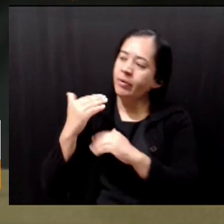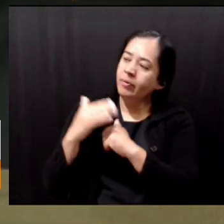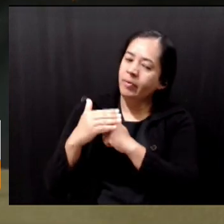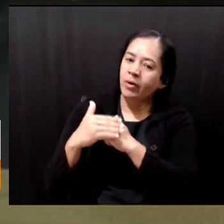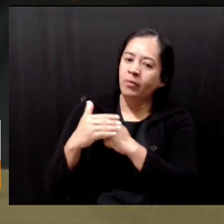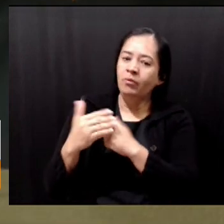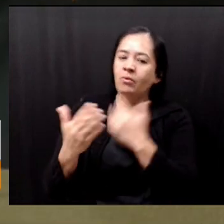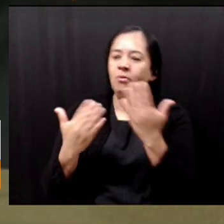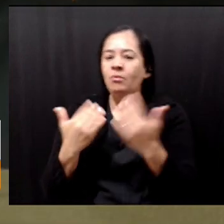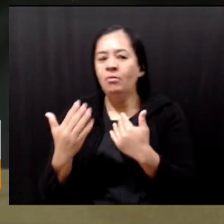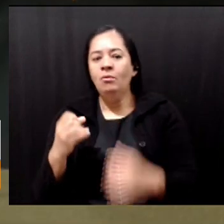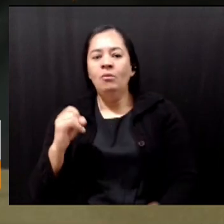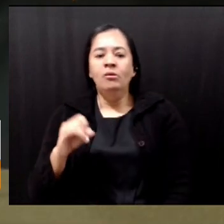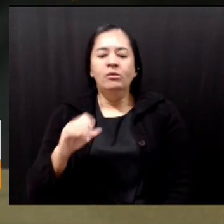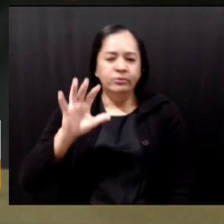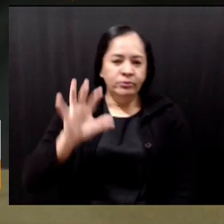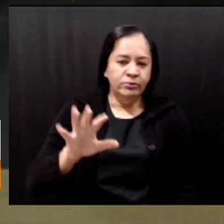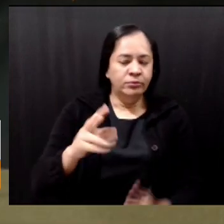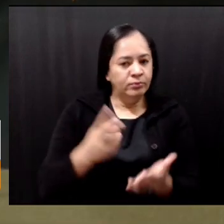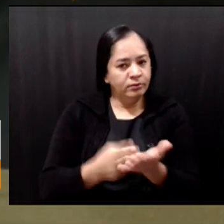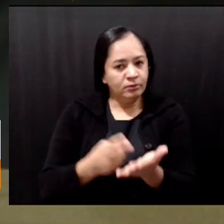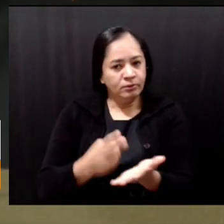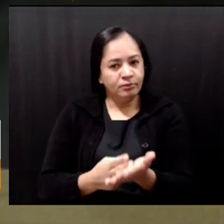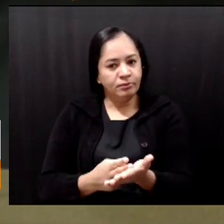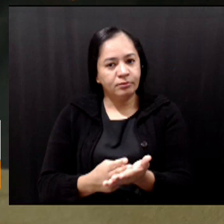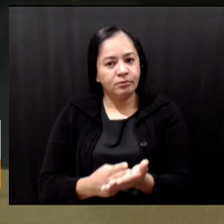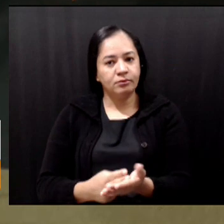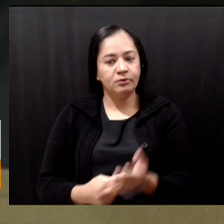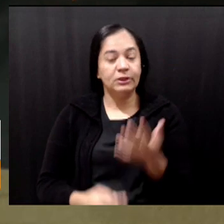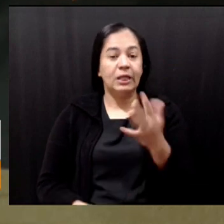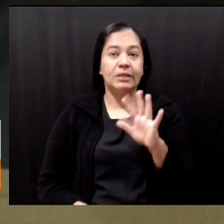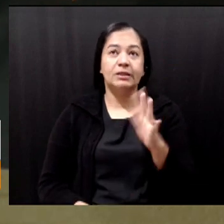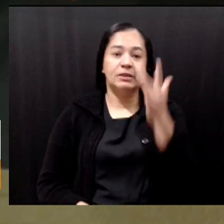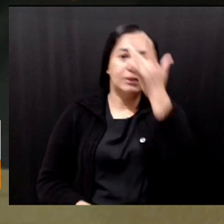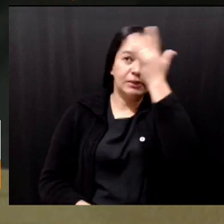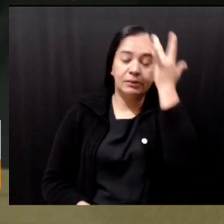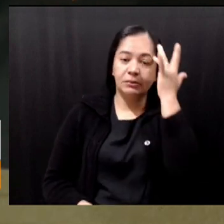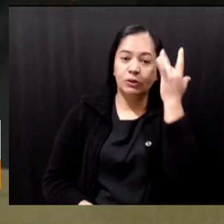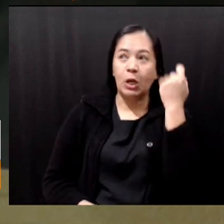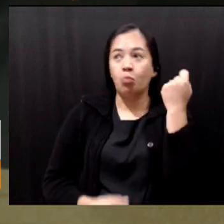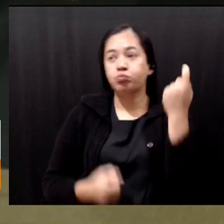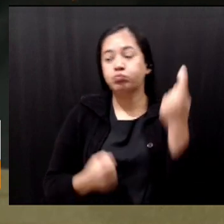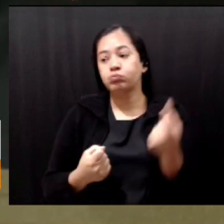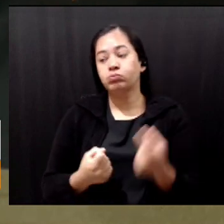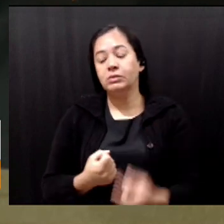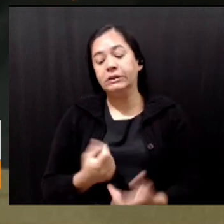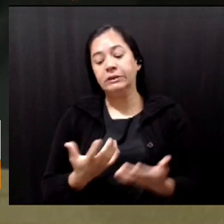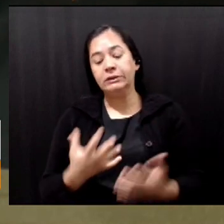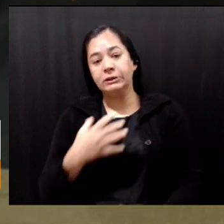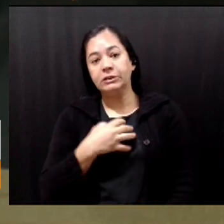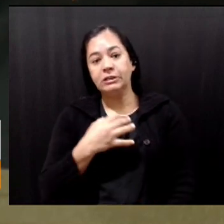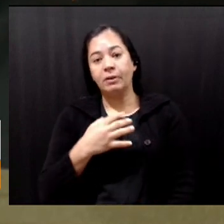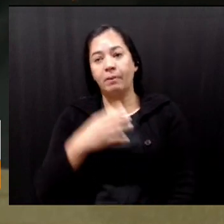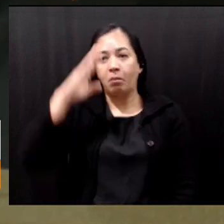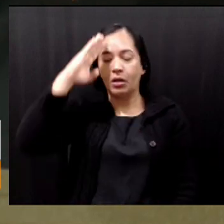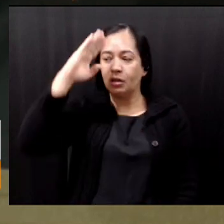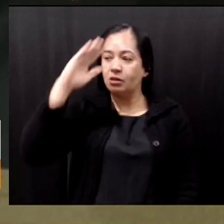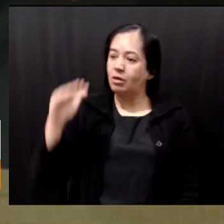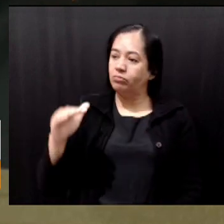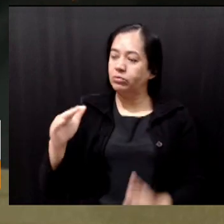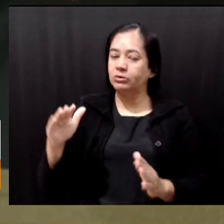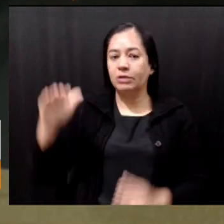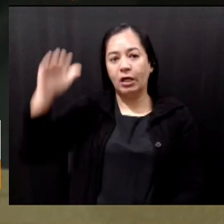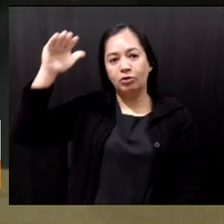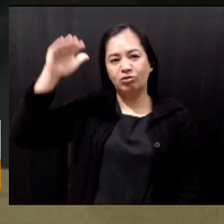mesmo, né? Muita gente se identifica com isso, principalmente na fase adulta, quando o tempo é escasso,